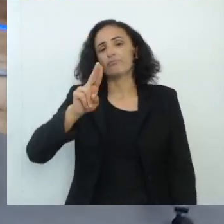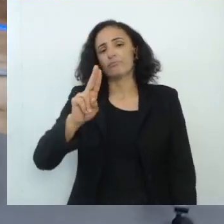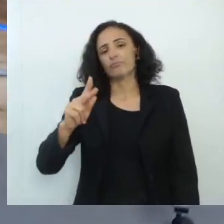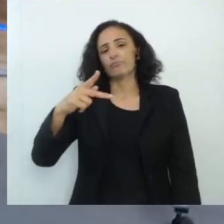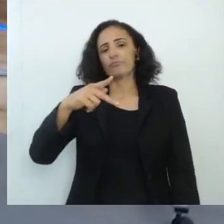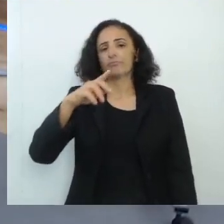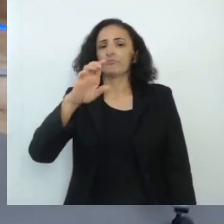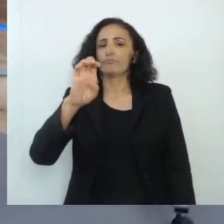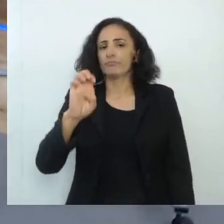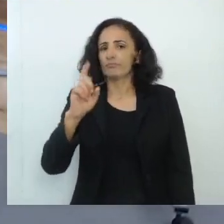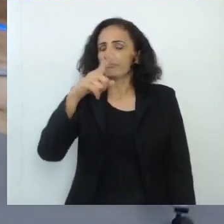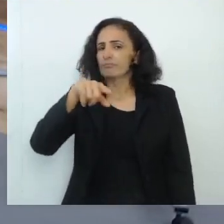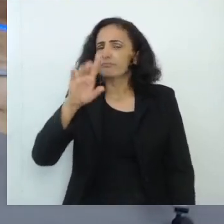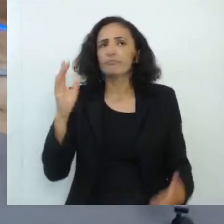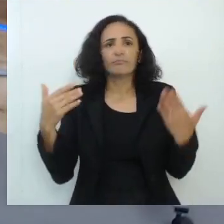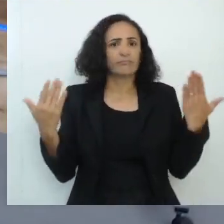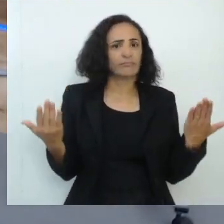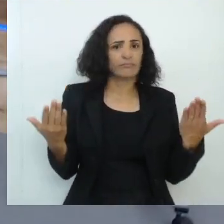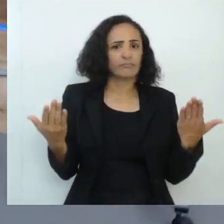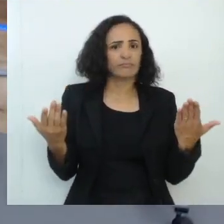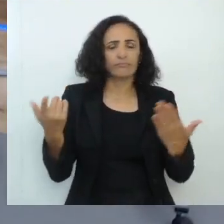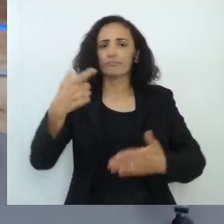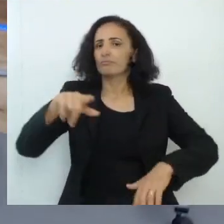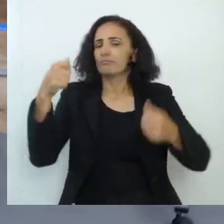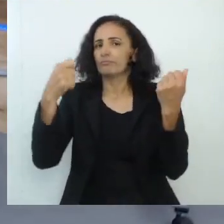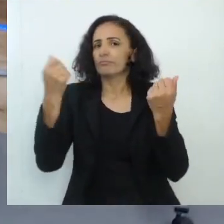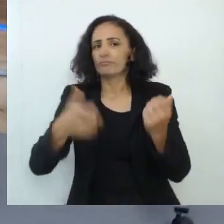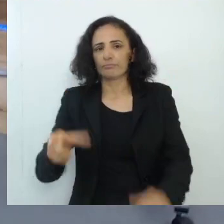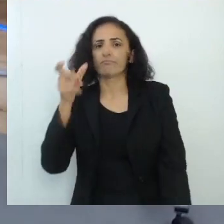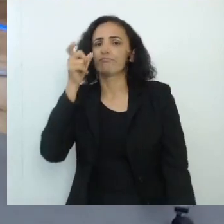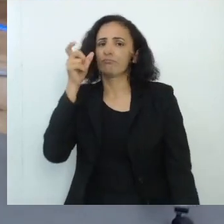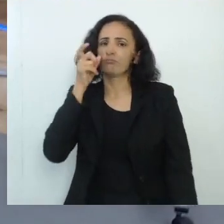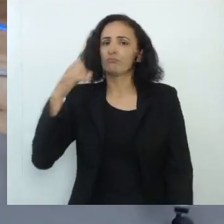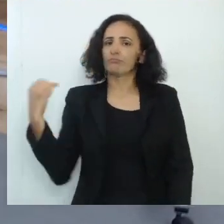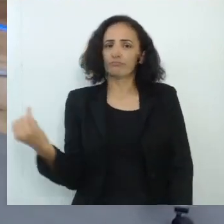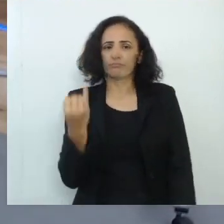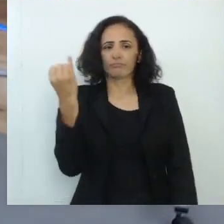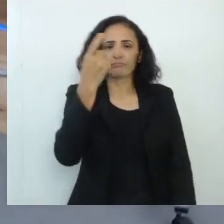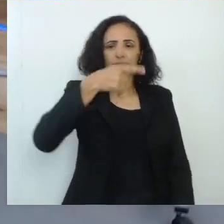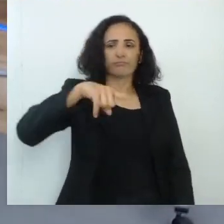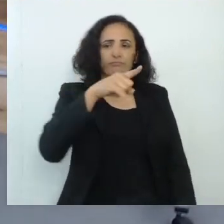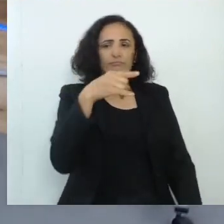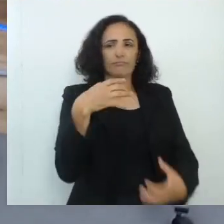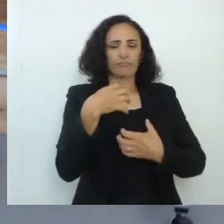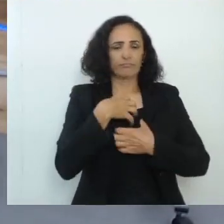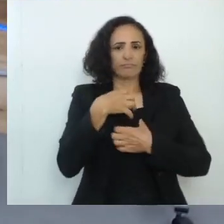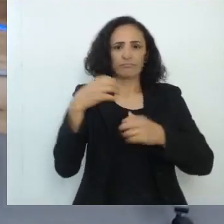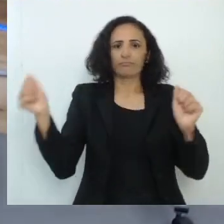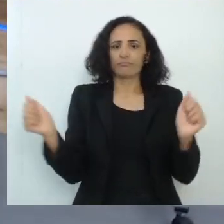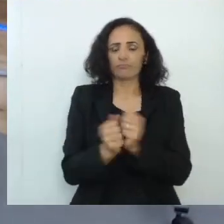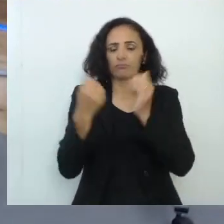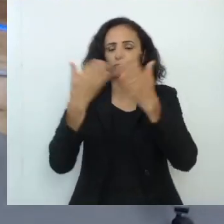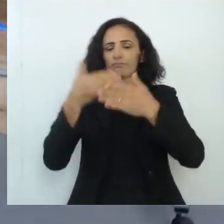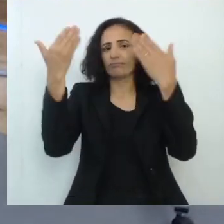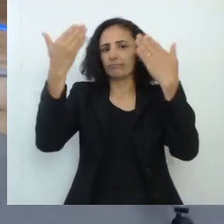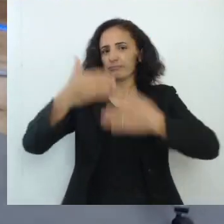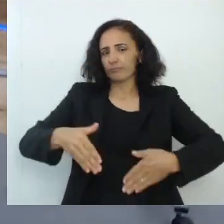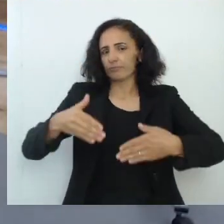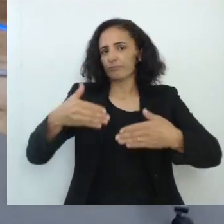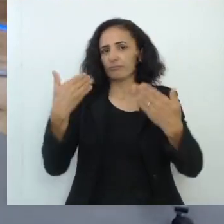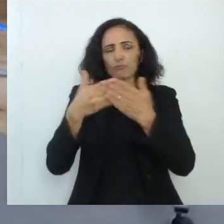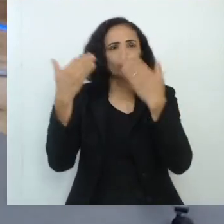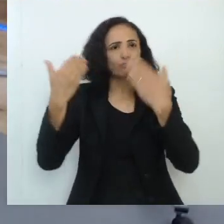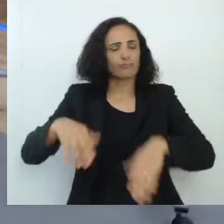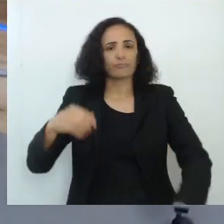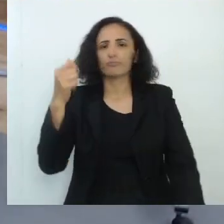outra prova que vocês tenham para fazer agora. O que interessa e o que vai mexer com o futuro de vocês é a prova do seriado